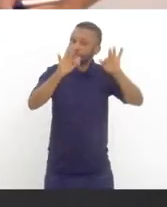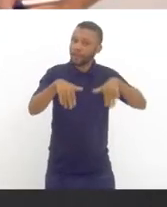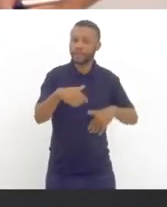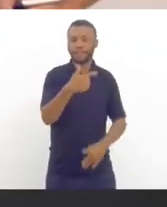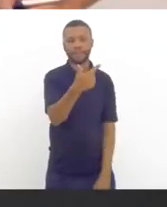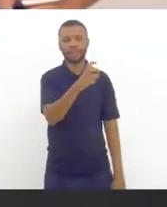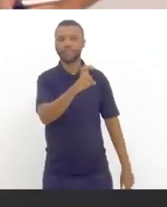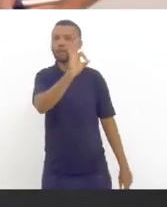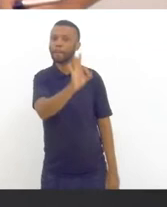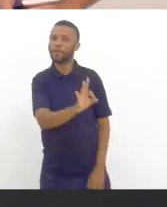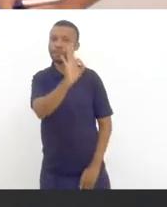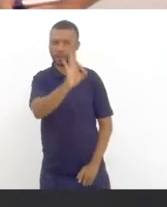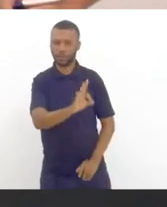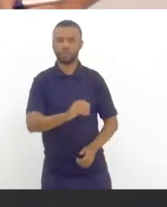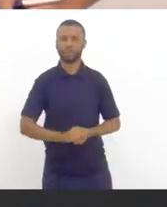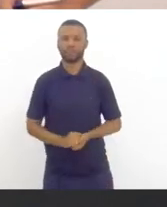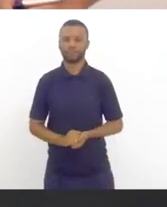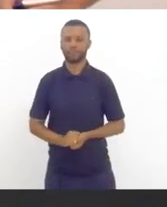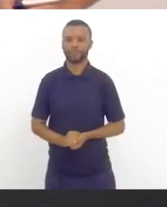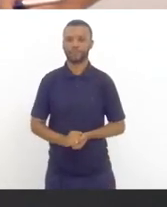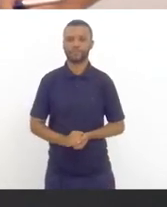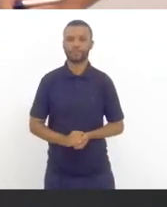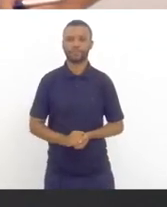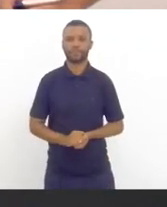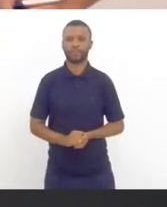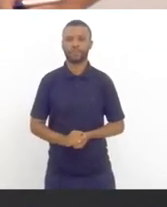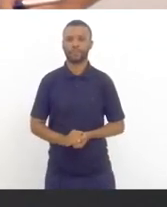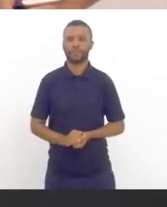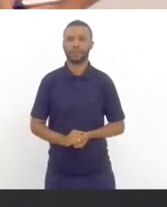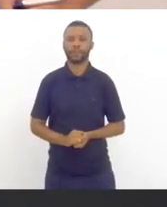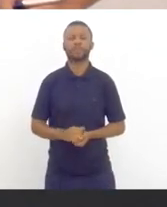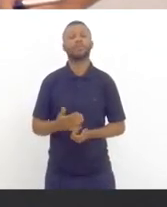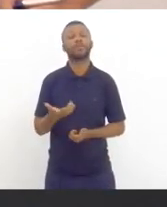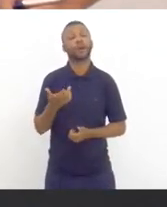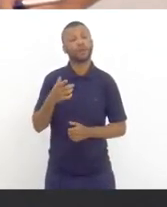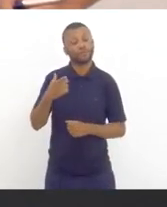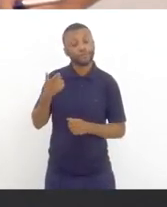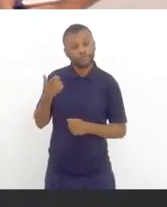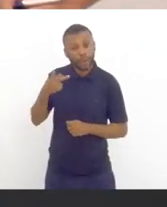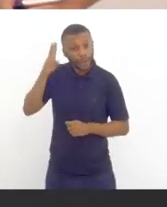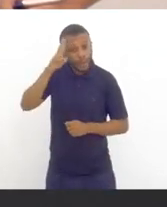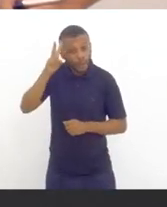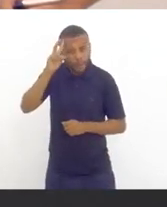lembrar que, na proposta inicial,